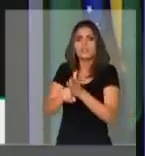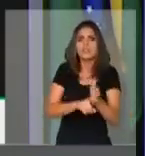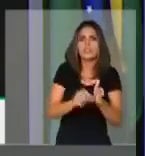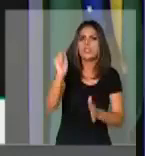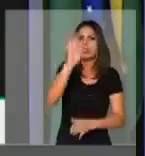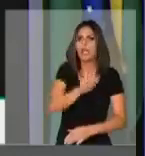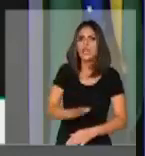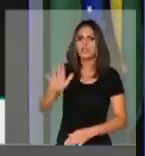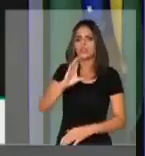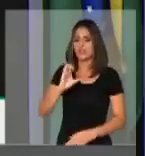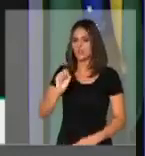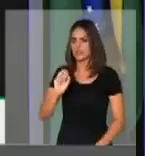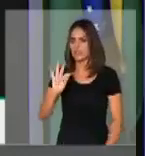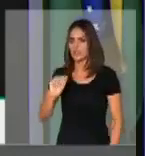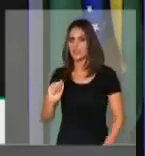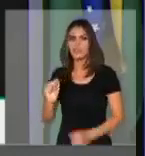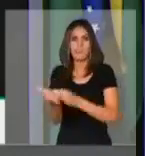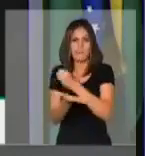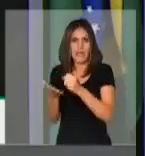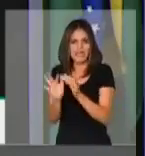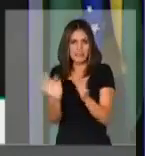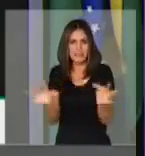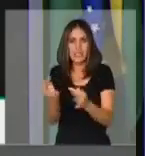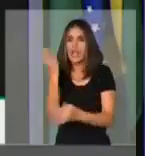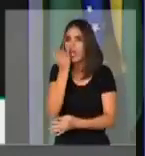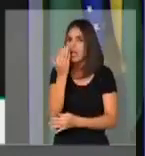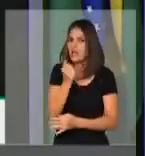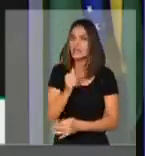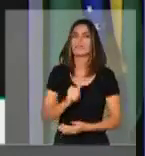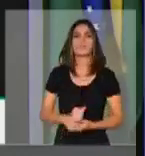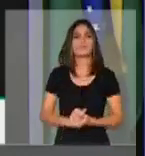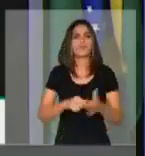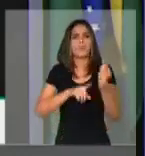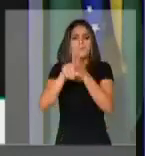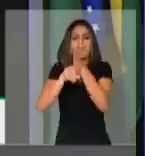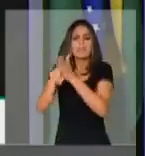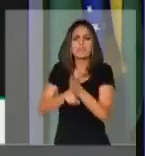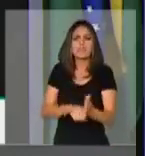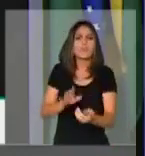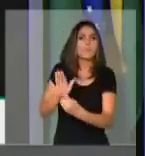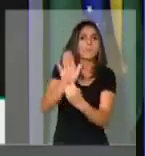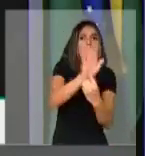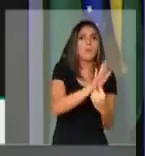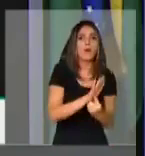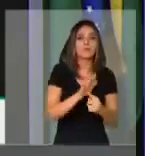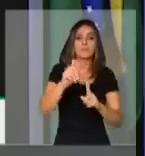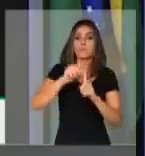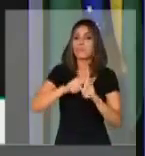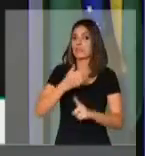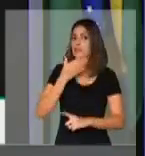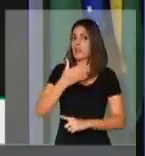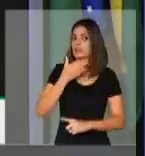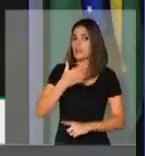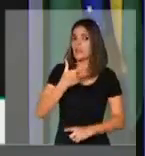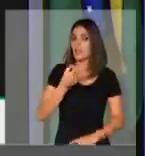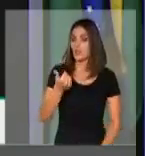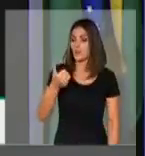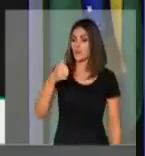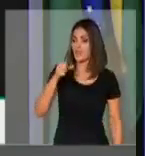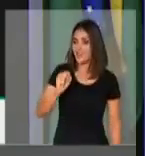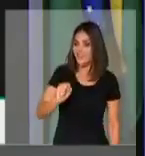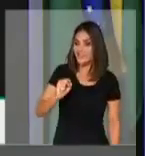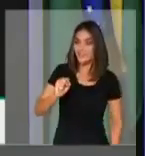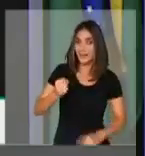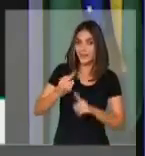de Cesta Básica de Alimentos, feita pelo DIEESE. Essa pesquisa demonstra que em dezembro de 2018, logo agora,